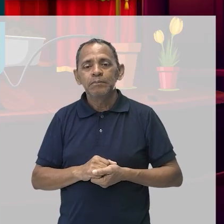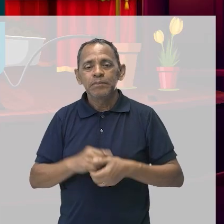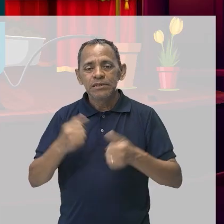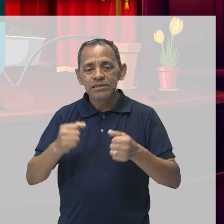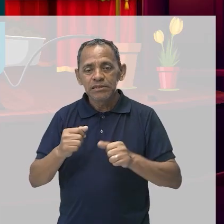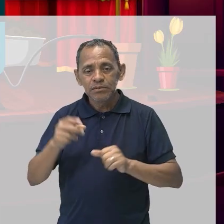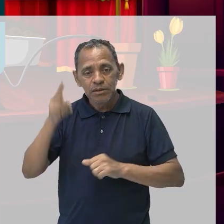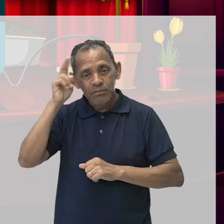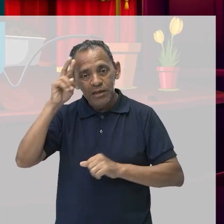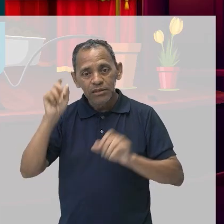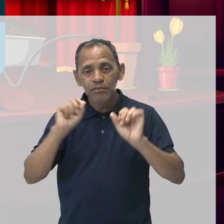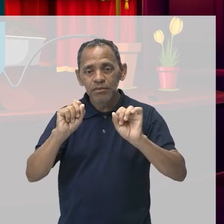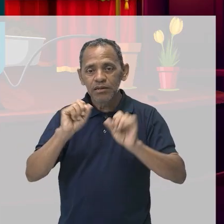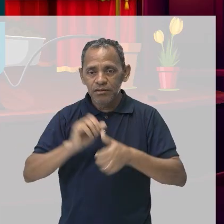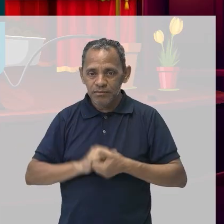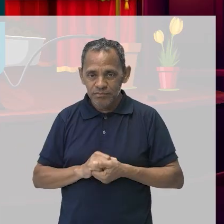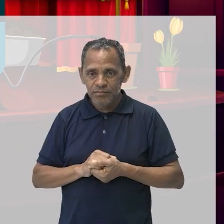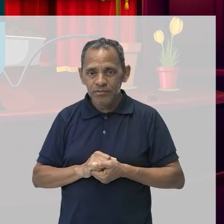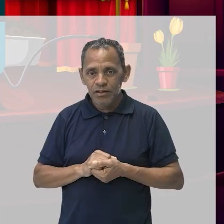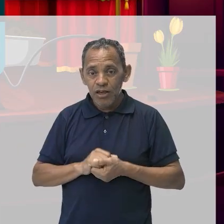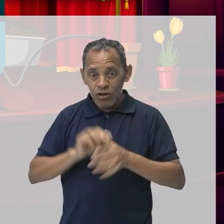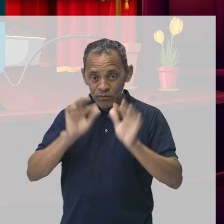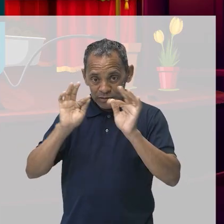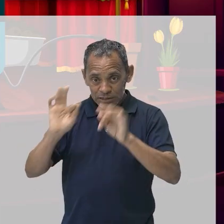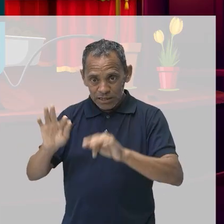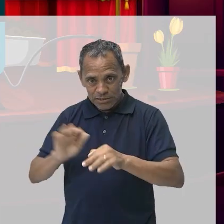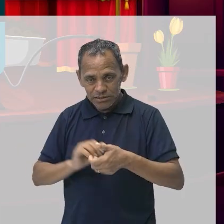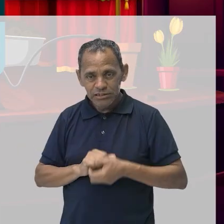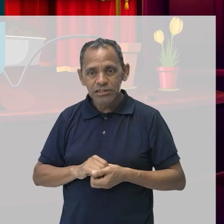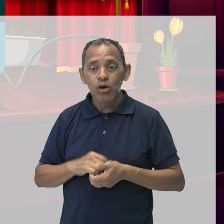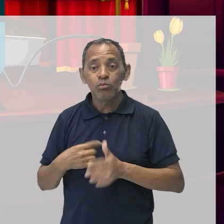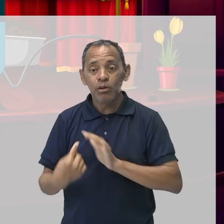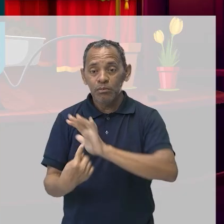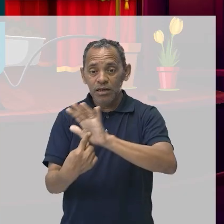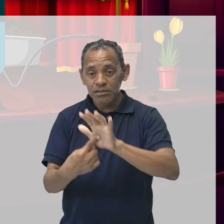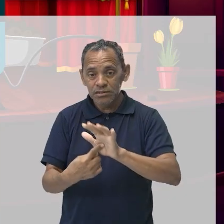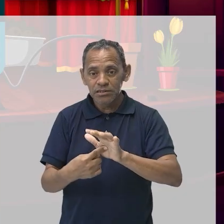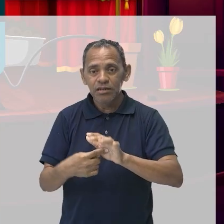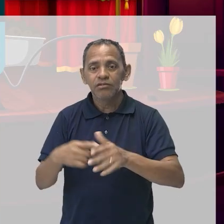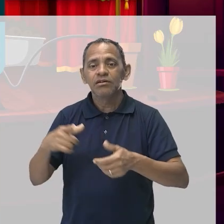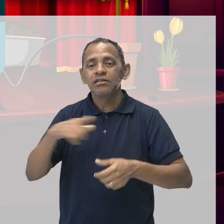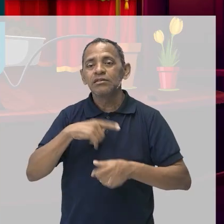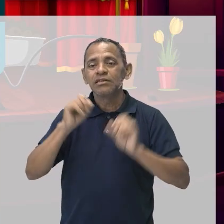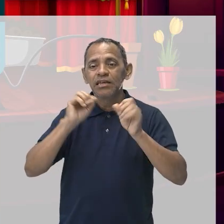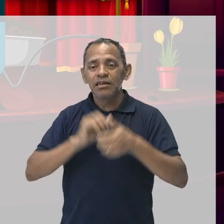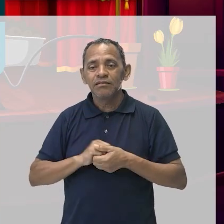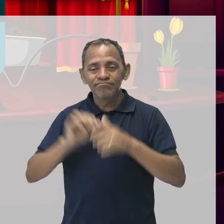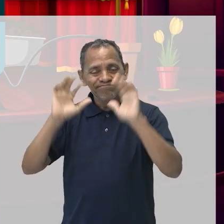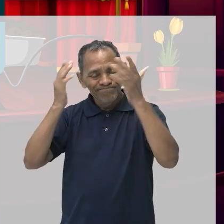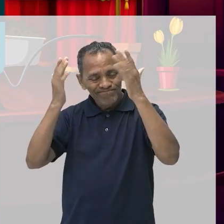deixar de ter o quê? Quando acaba um espetáculo, nós temos o quê? Vamos lá?